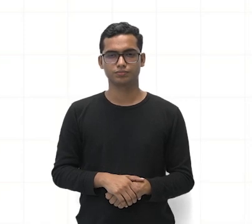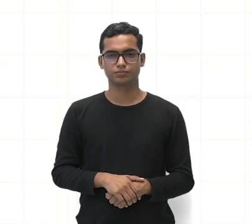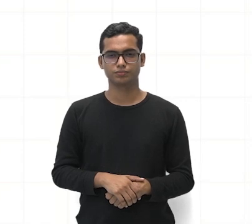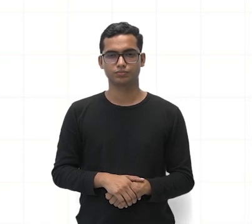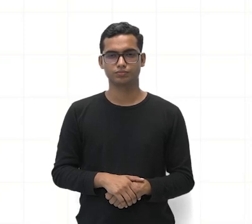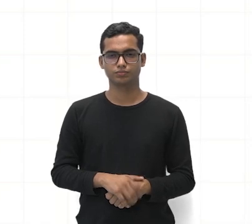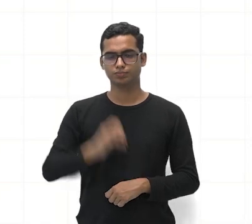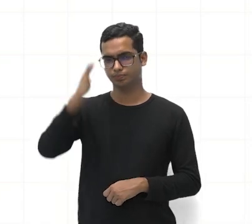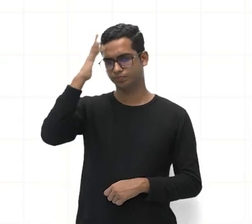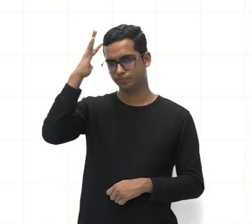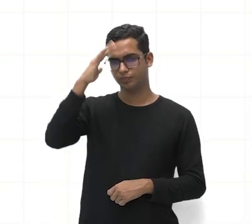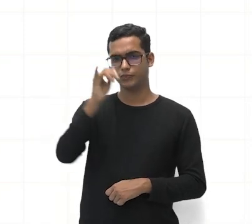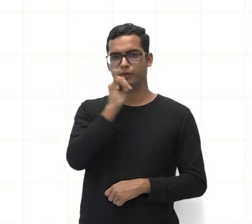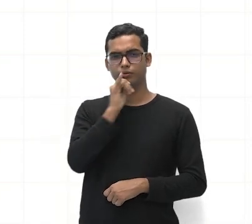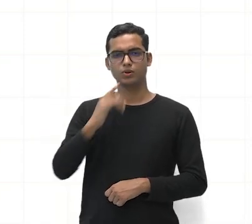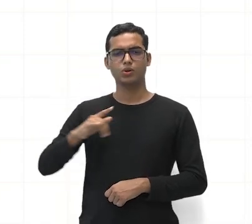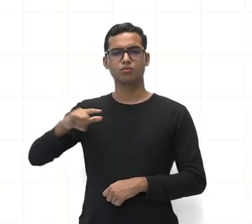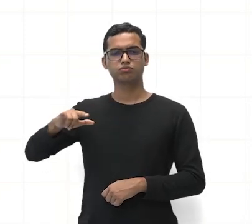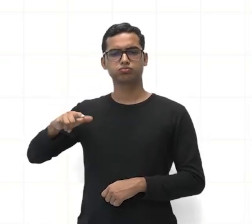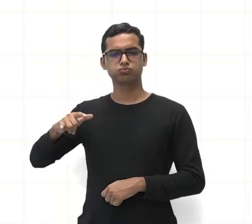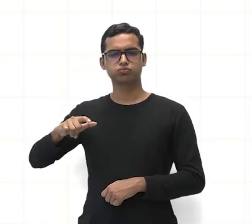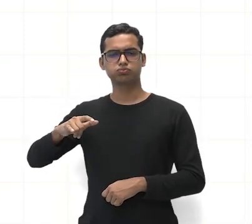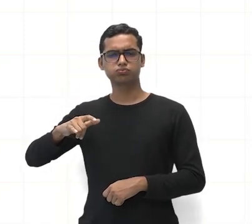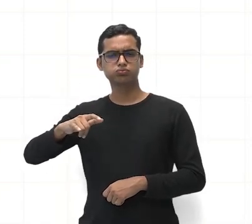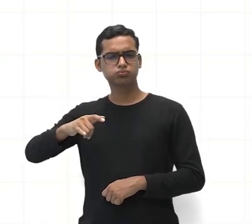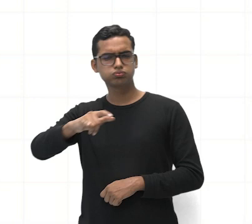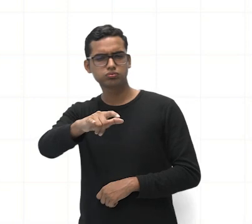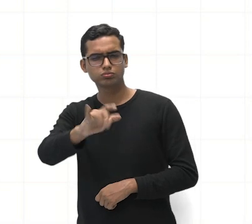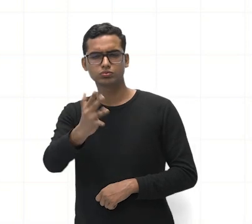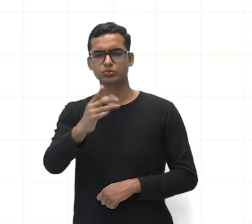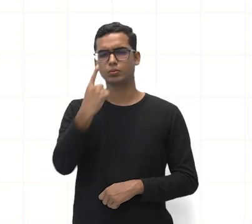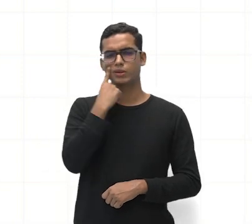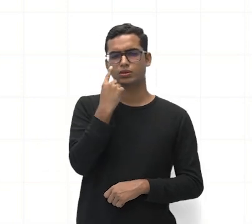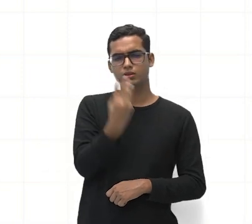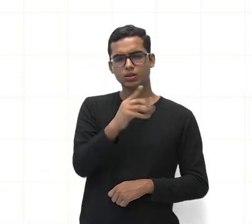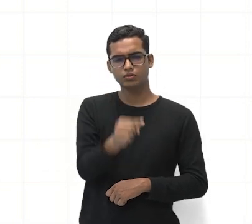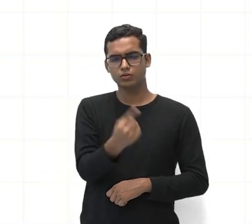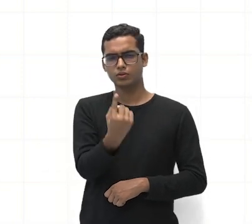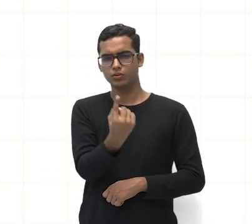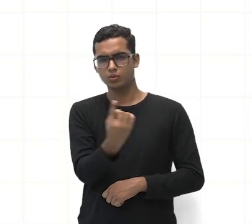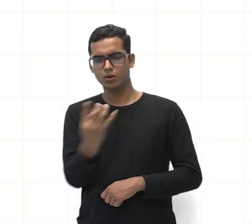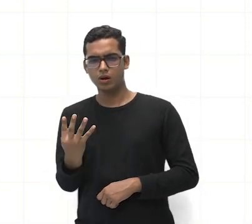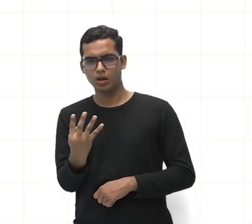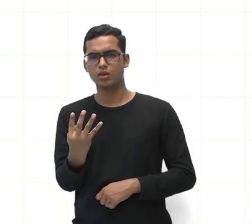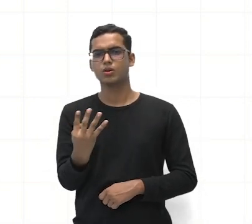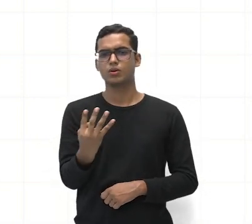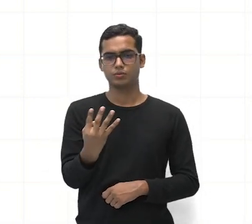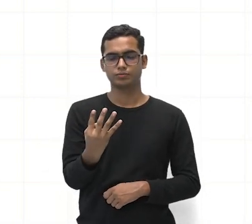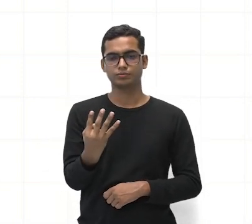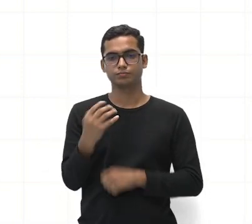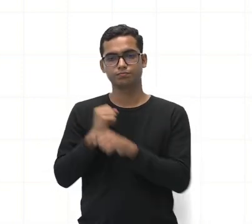Agora é só a situação. Navegando 3,4 anos-luz e depois